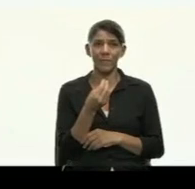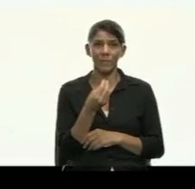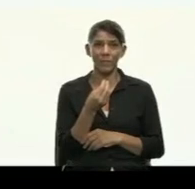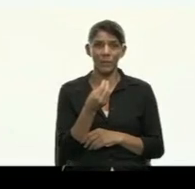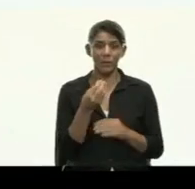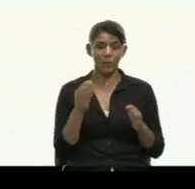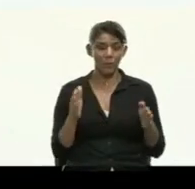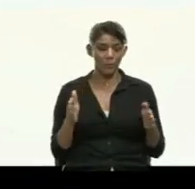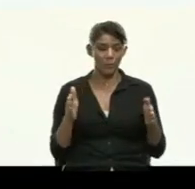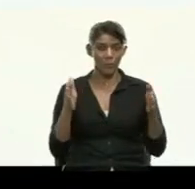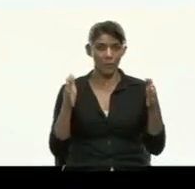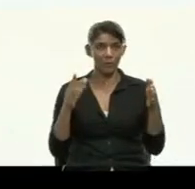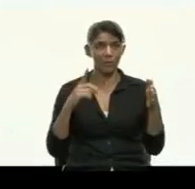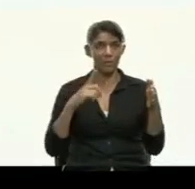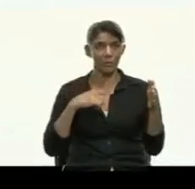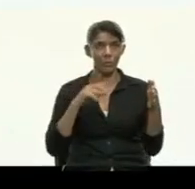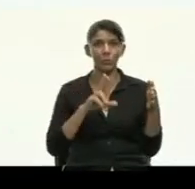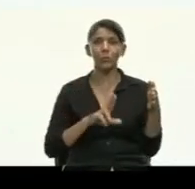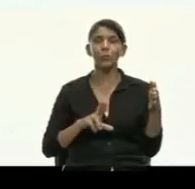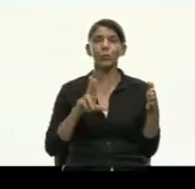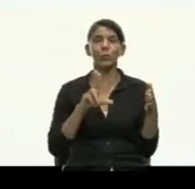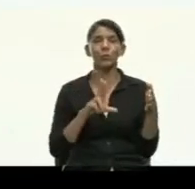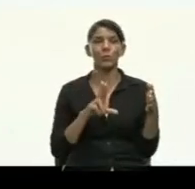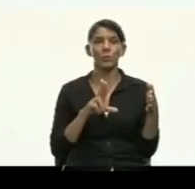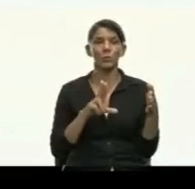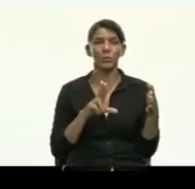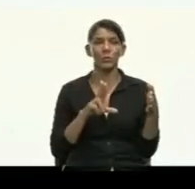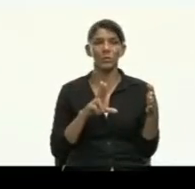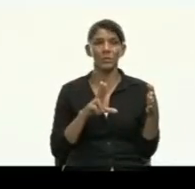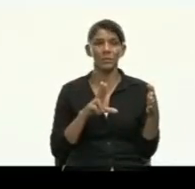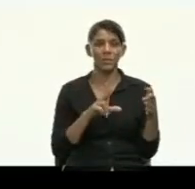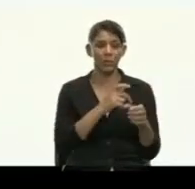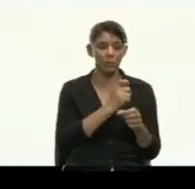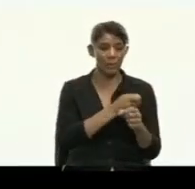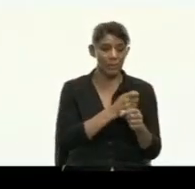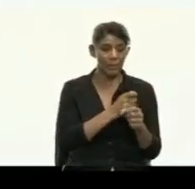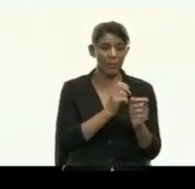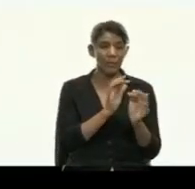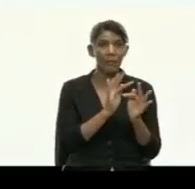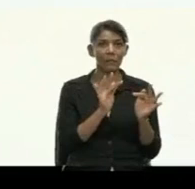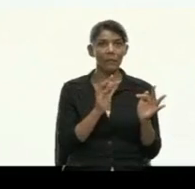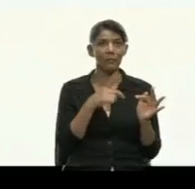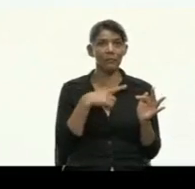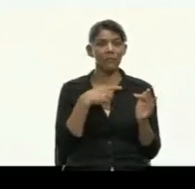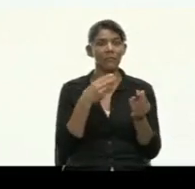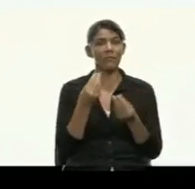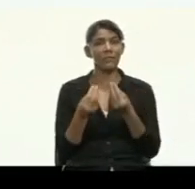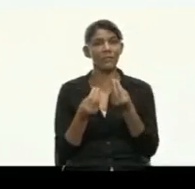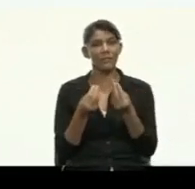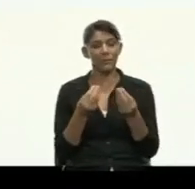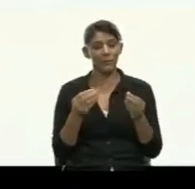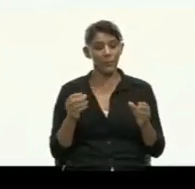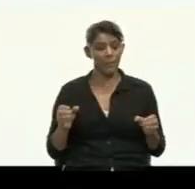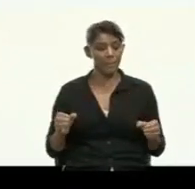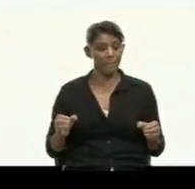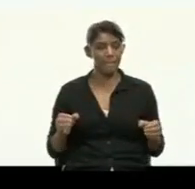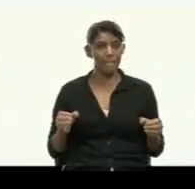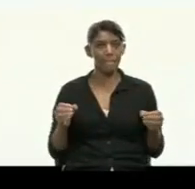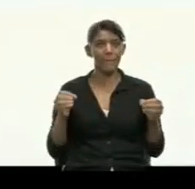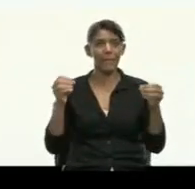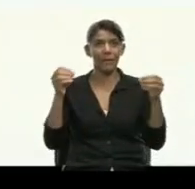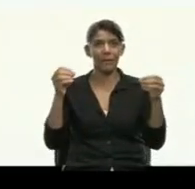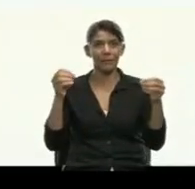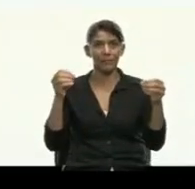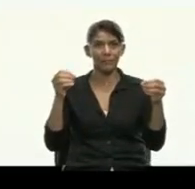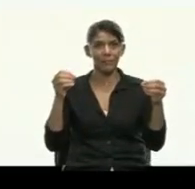bloco, tá? A gente vai utilizar uma estaca simples. Então, vai ser simplesmente o pilar que sai